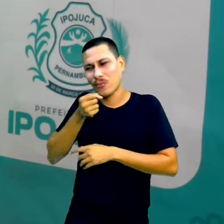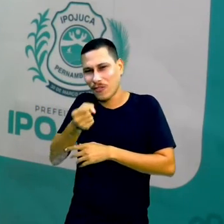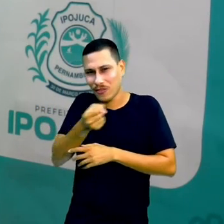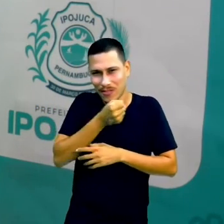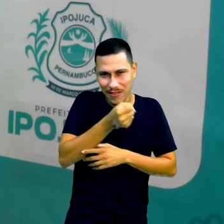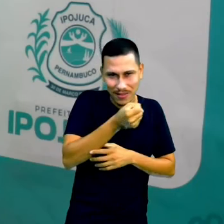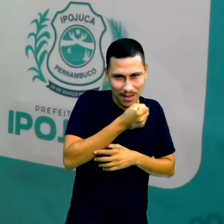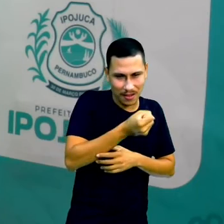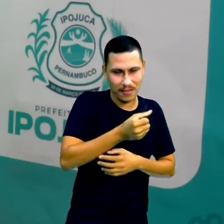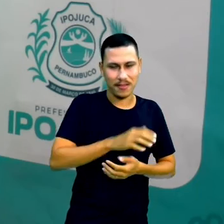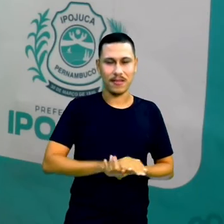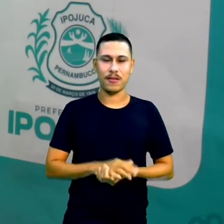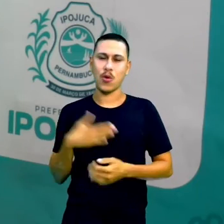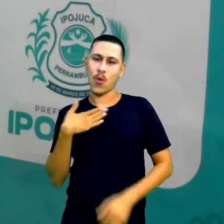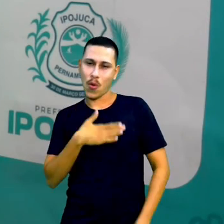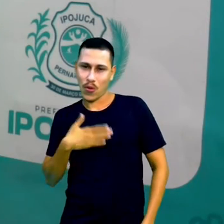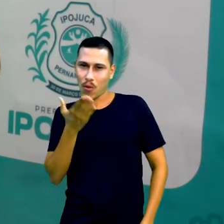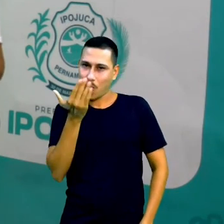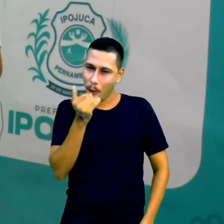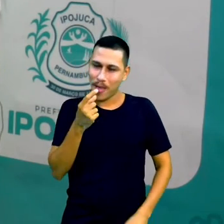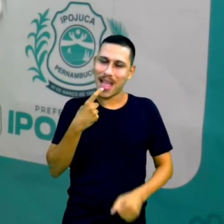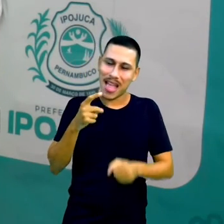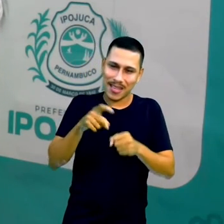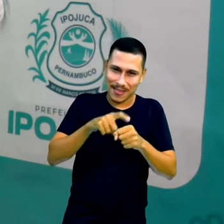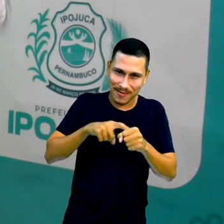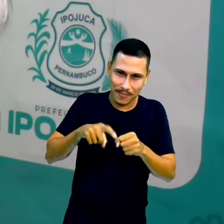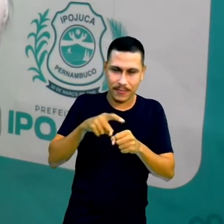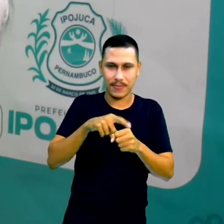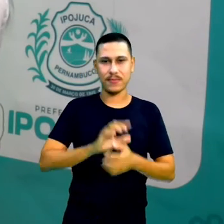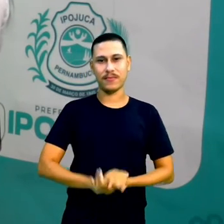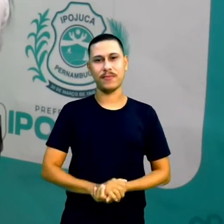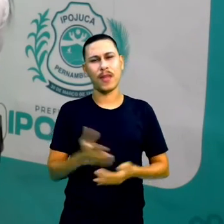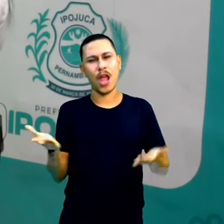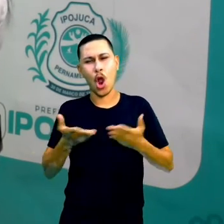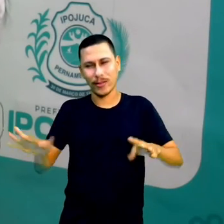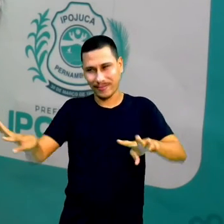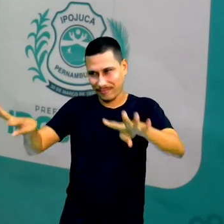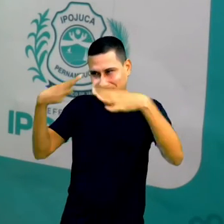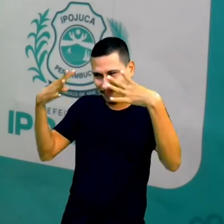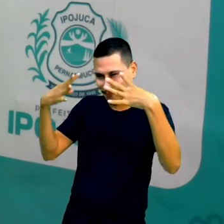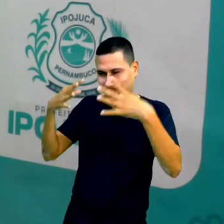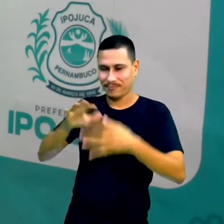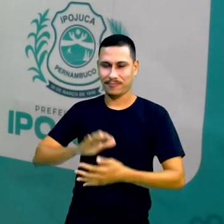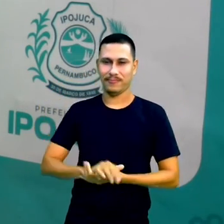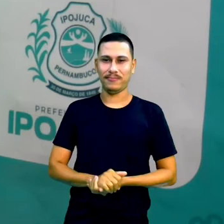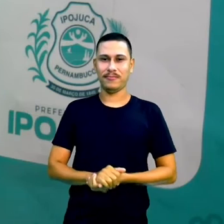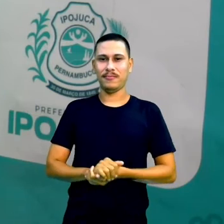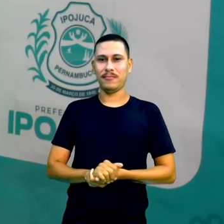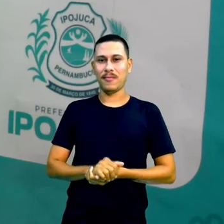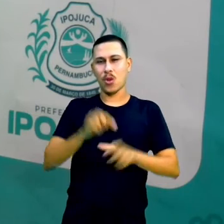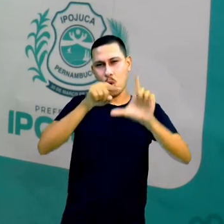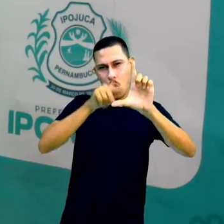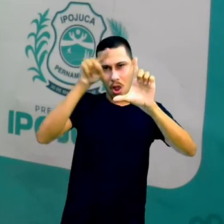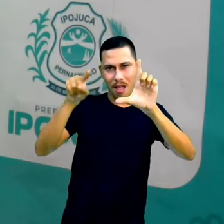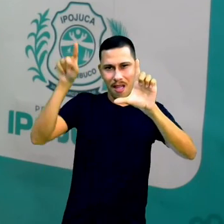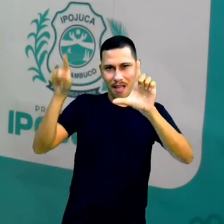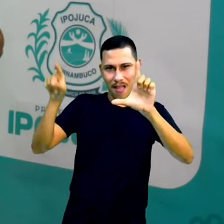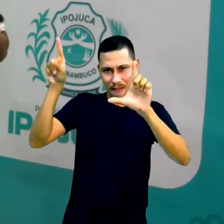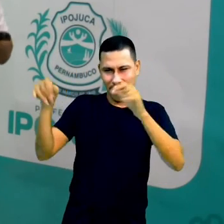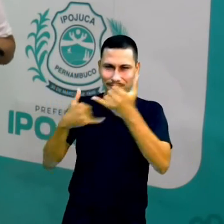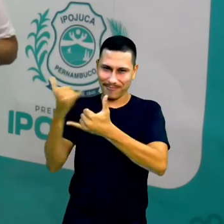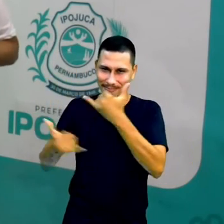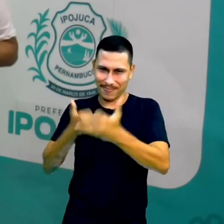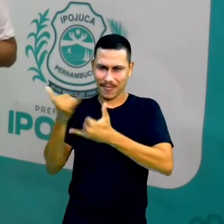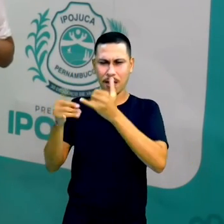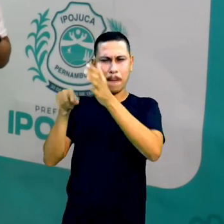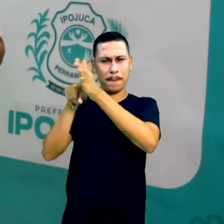né? Que gostam de comer morangos. Agora vamos prestar atenção nesse gráfico de brinquedos. Foi